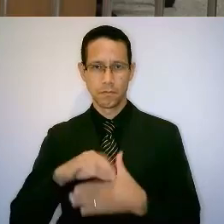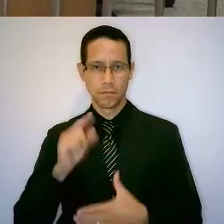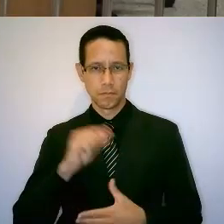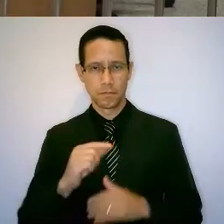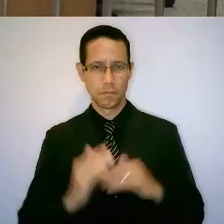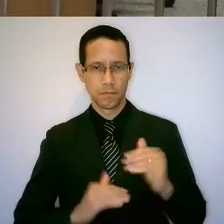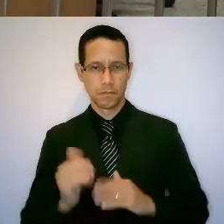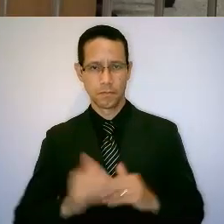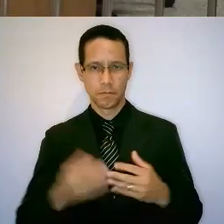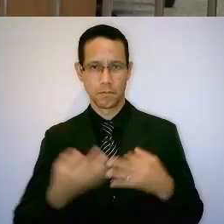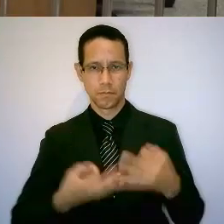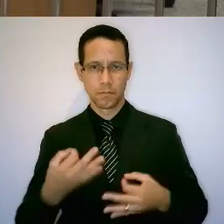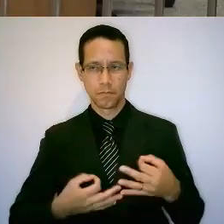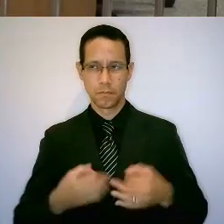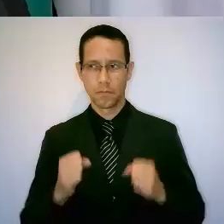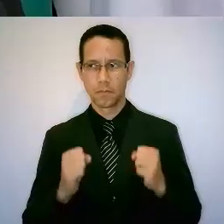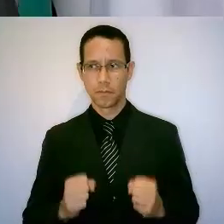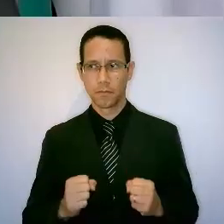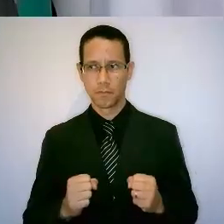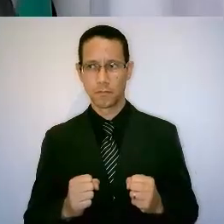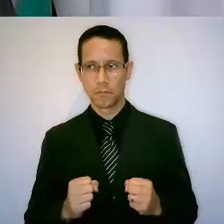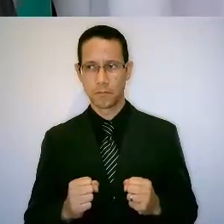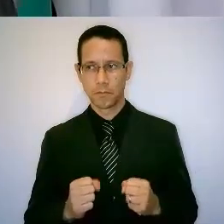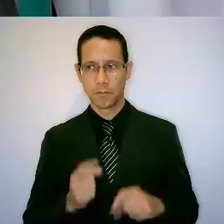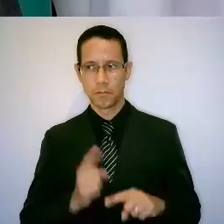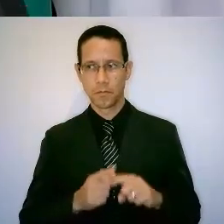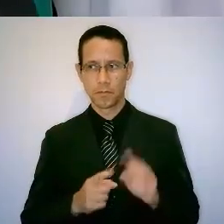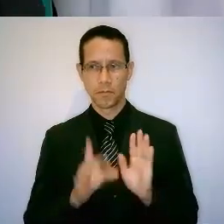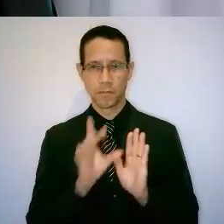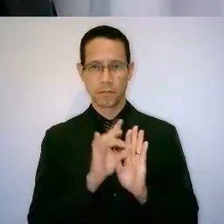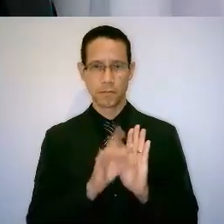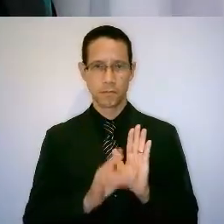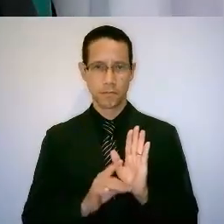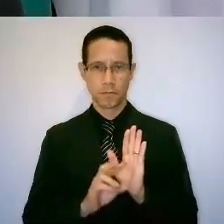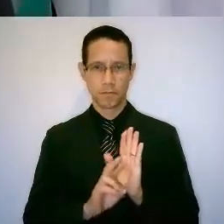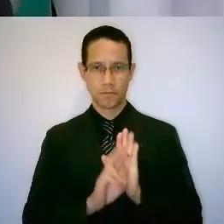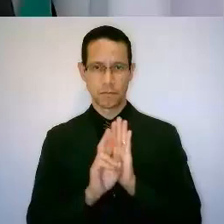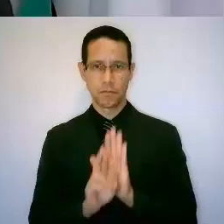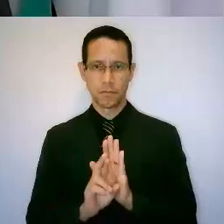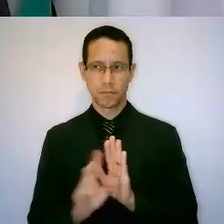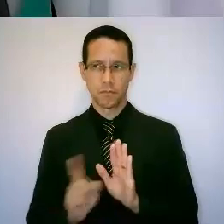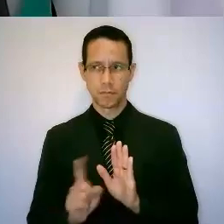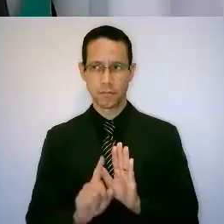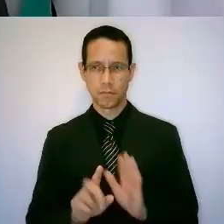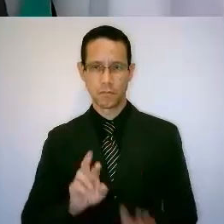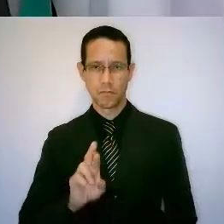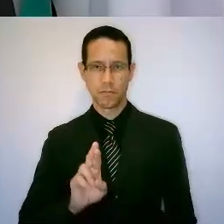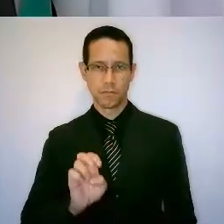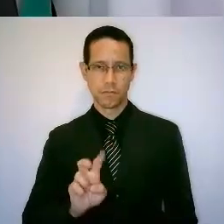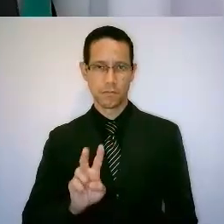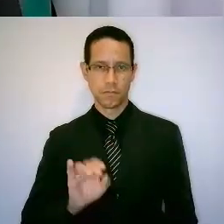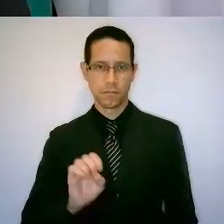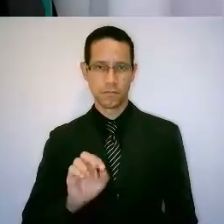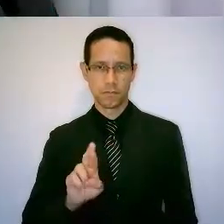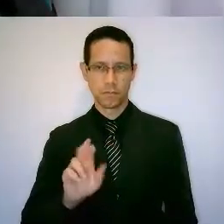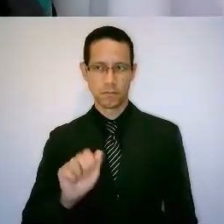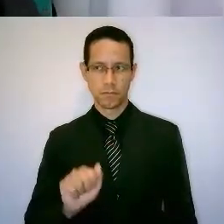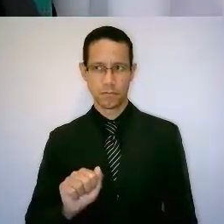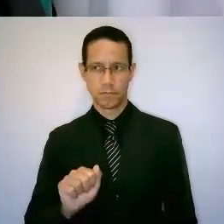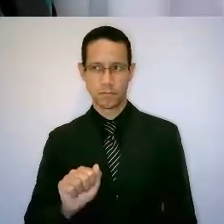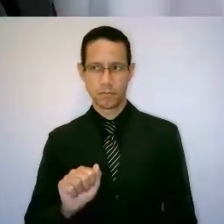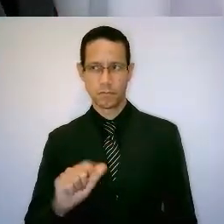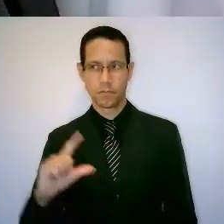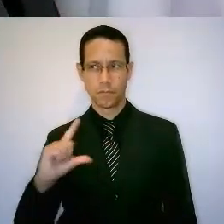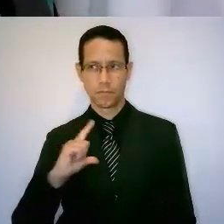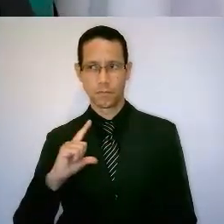possa ser que até porque a pauta não depende do relator quem vai pautar é a revisora quando ela estiver